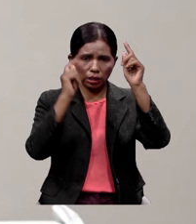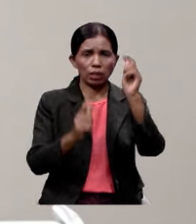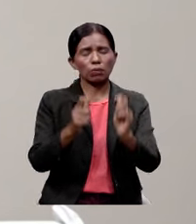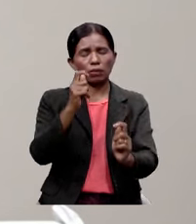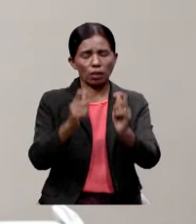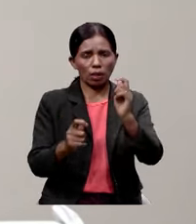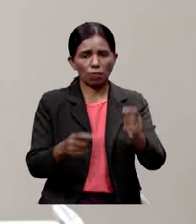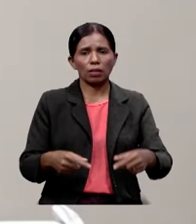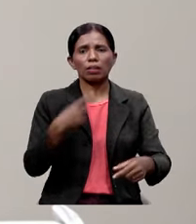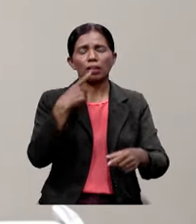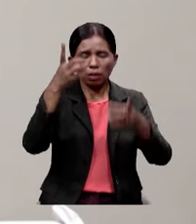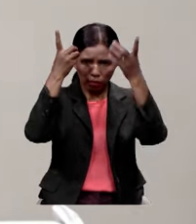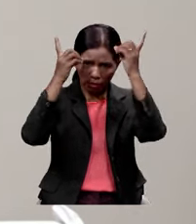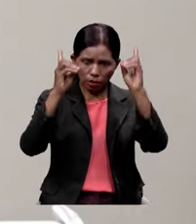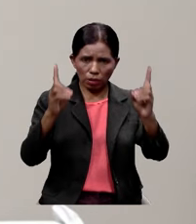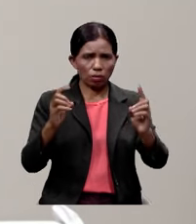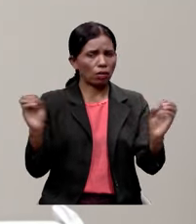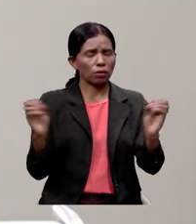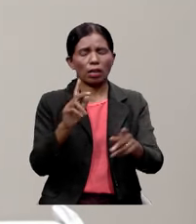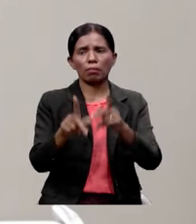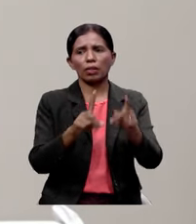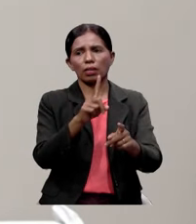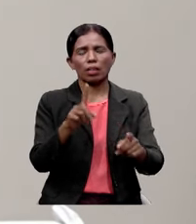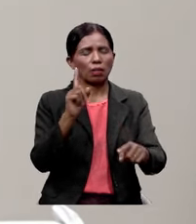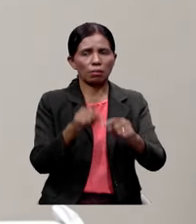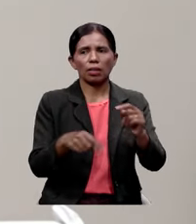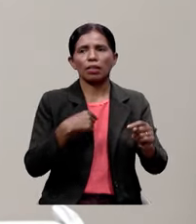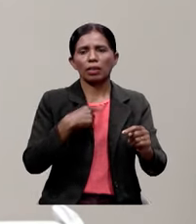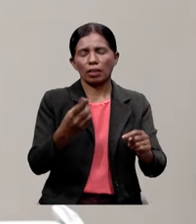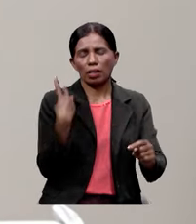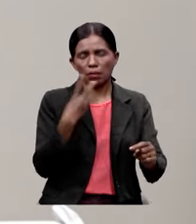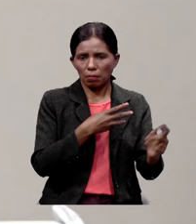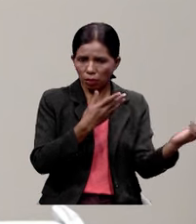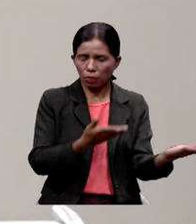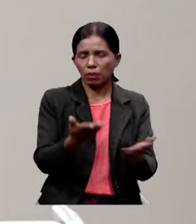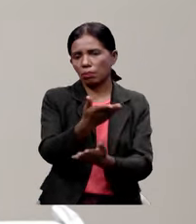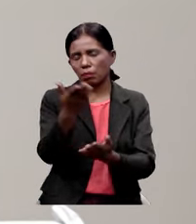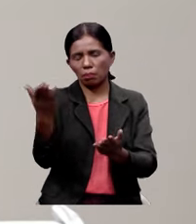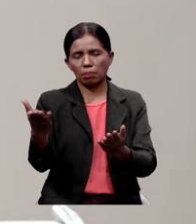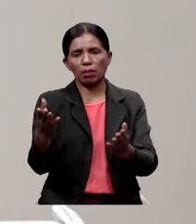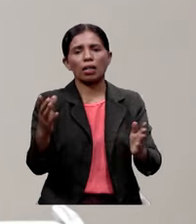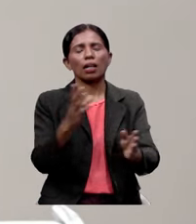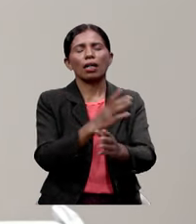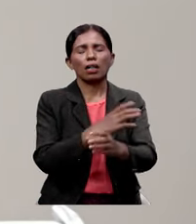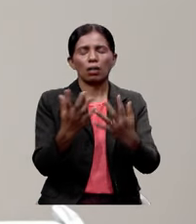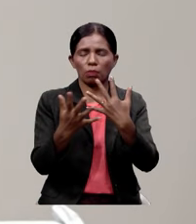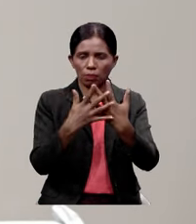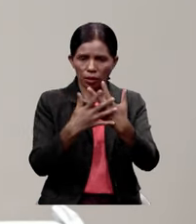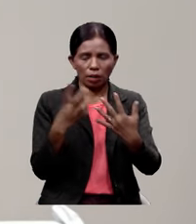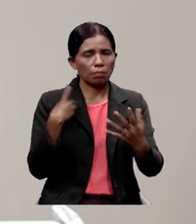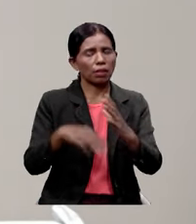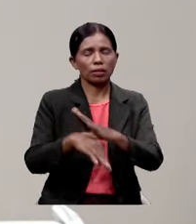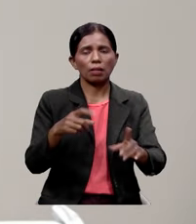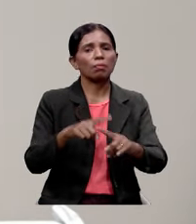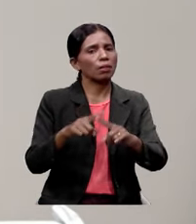é medida. Não é o único. Lá vem a minha ame para a Tama e para a cadeia, ame para a Saíbe. Lá é. Tribunal